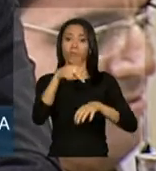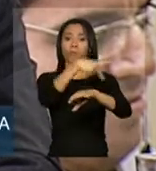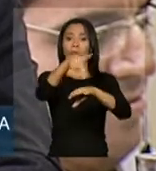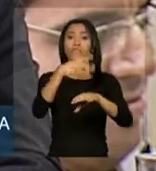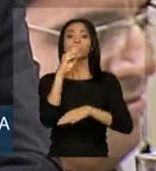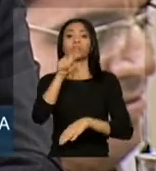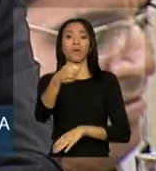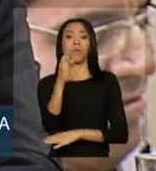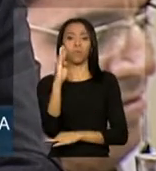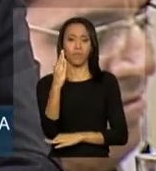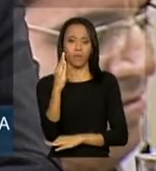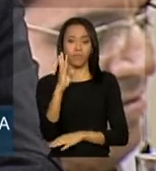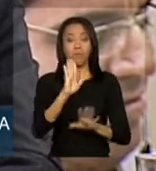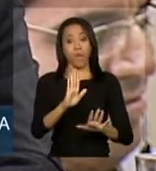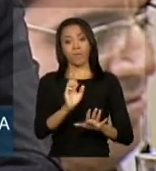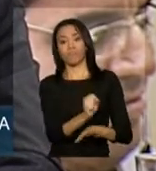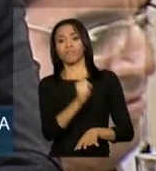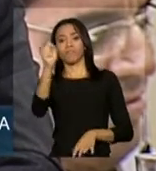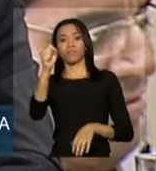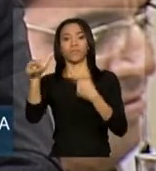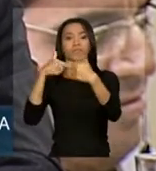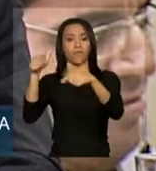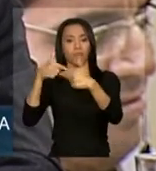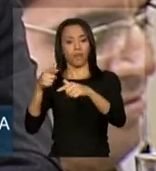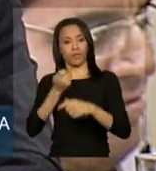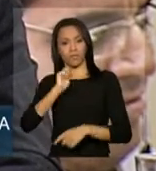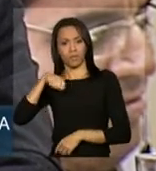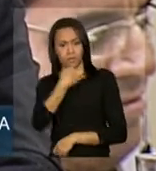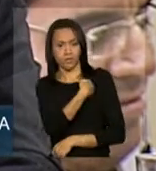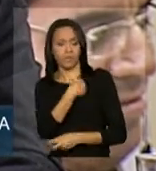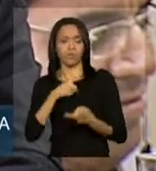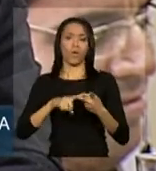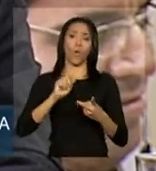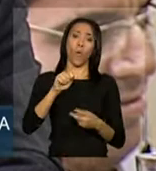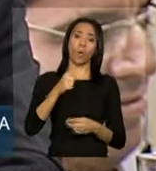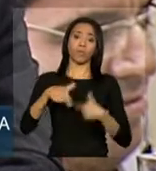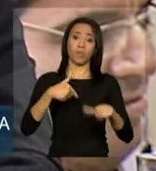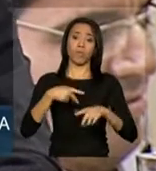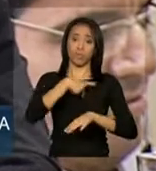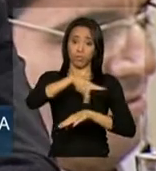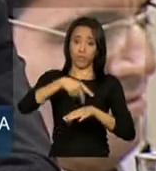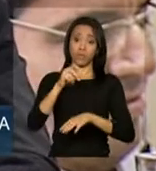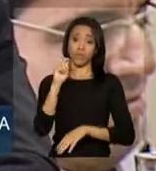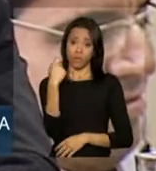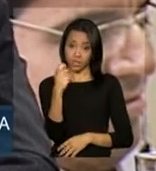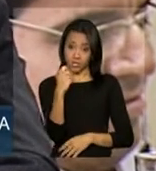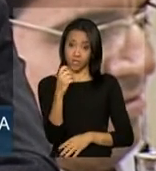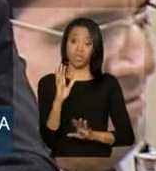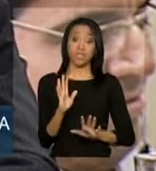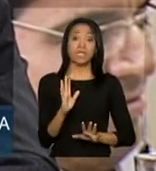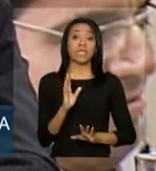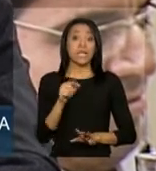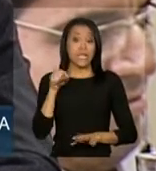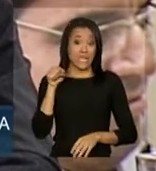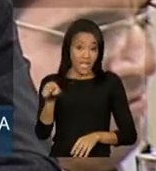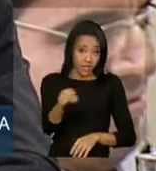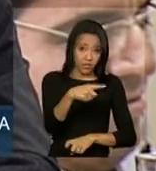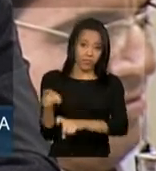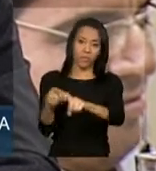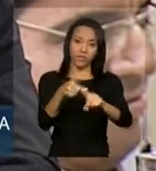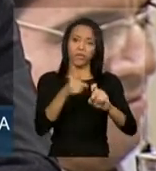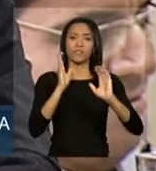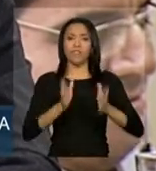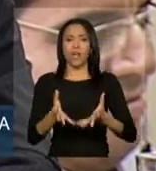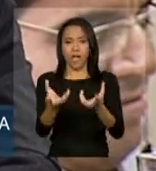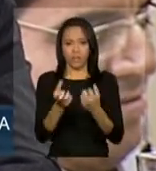Mas ela tá atuando na Espanha ou tá atuando na Argentina então no caso dos profissionais que foram aceitos pelo programa